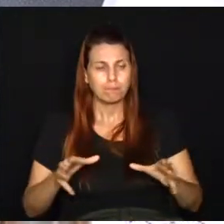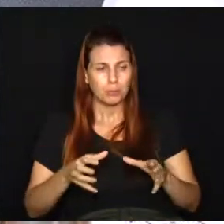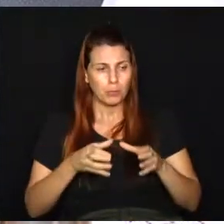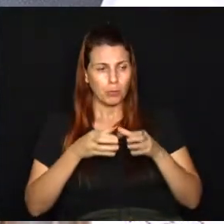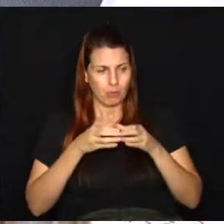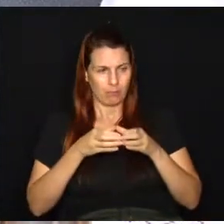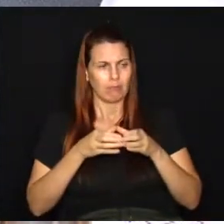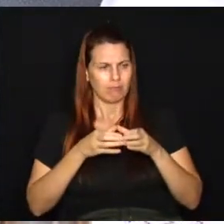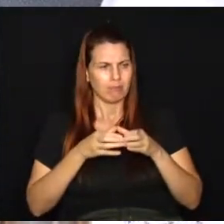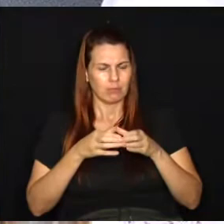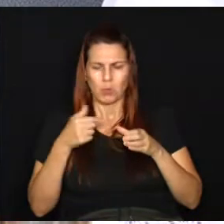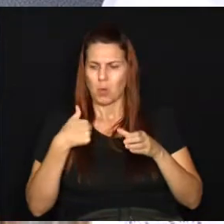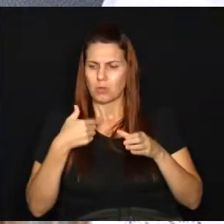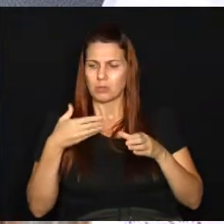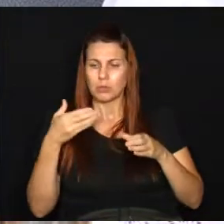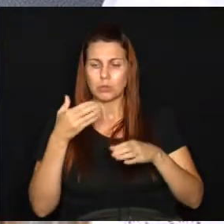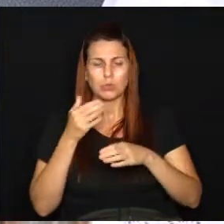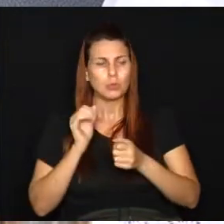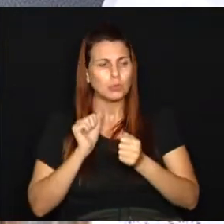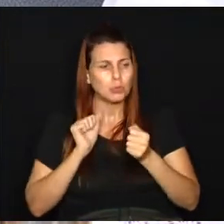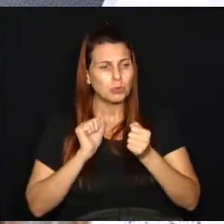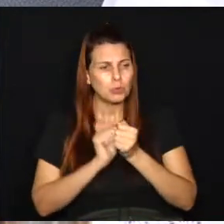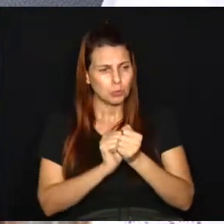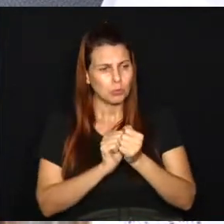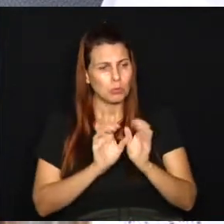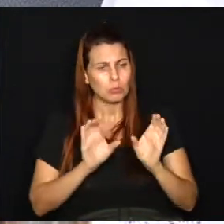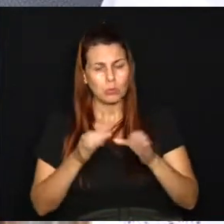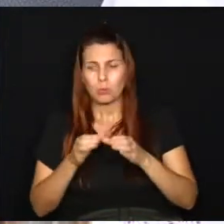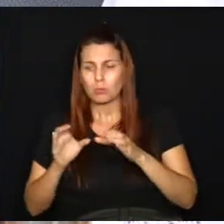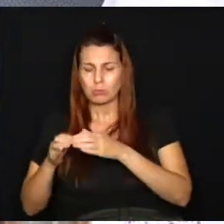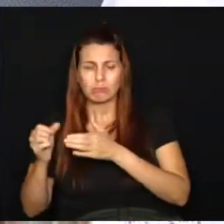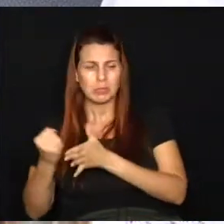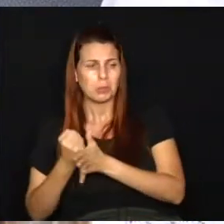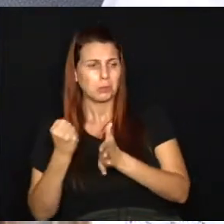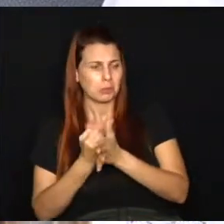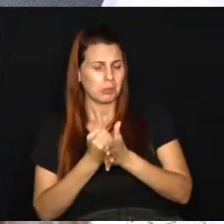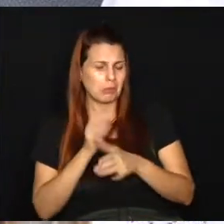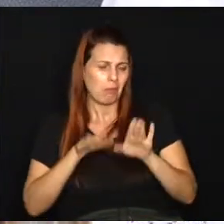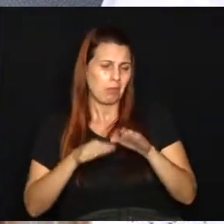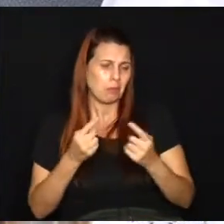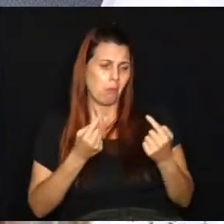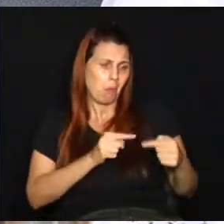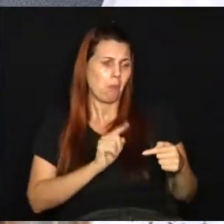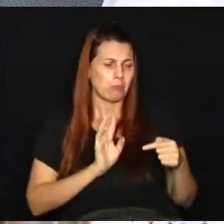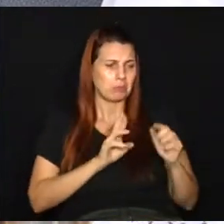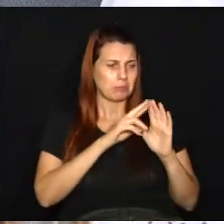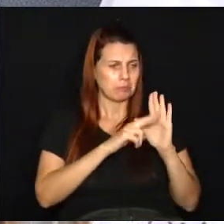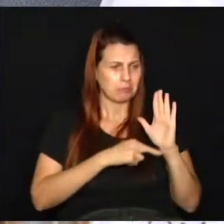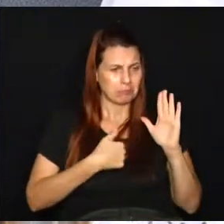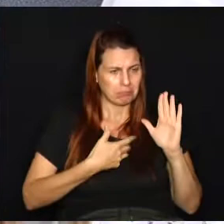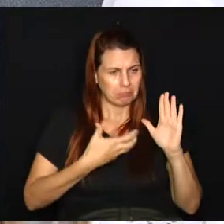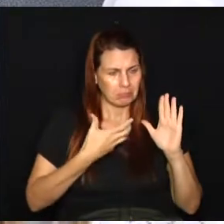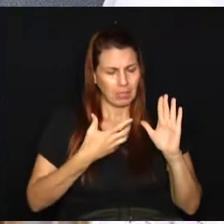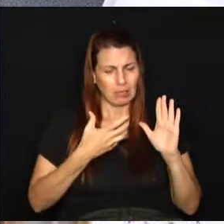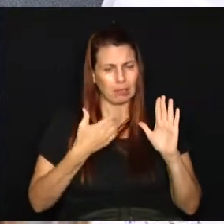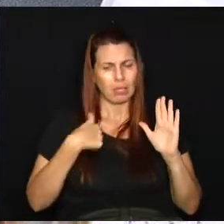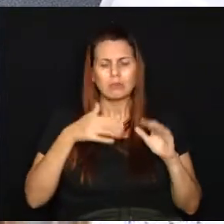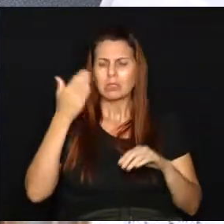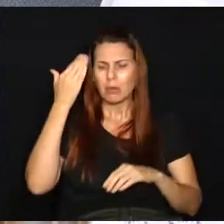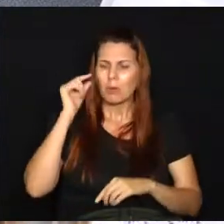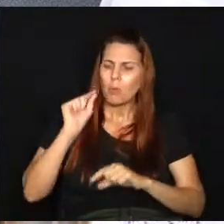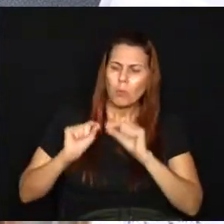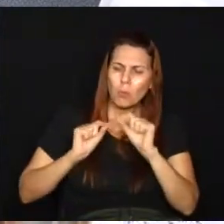de coletivo, mesmo aquele que seja contra a nossa regulamentação. Nós queremos ouvir também, nós